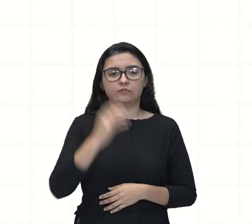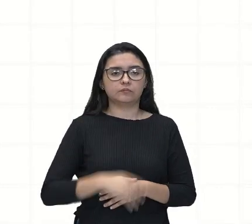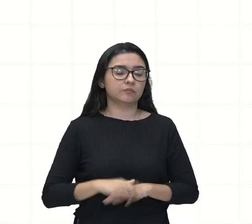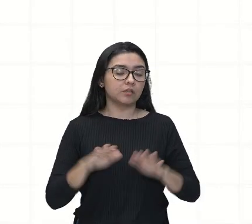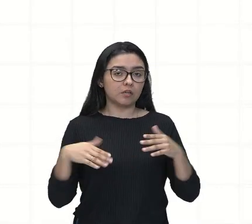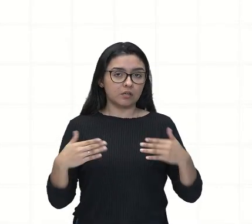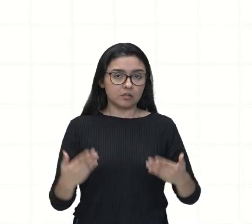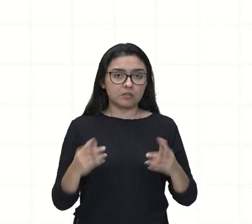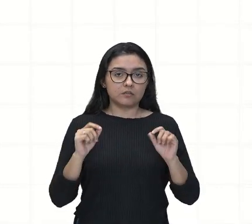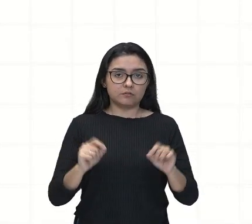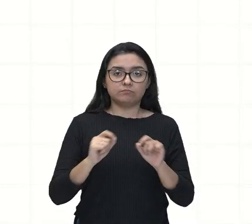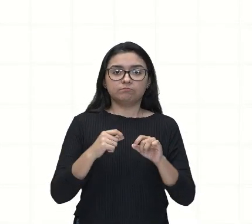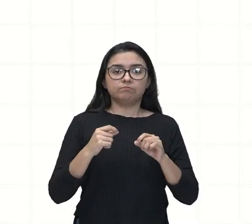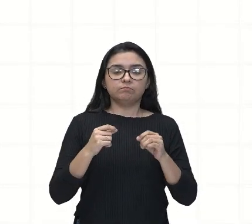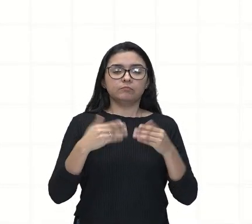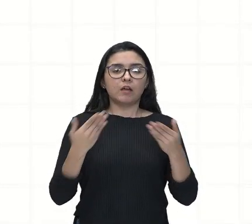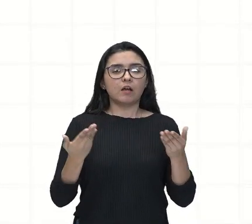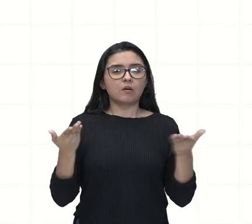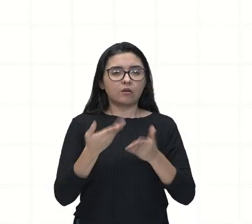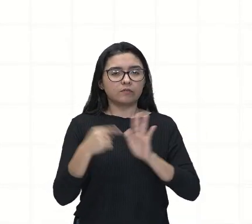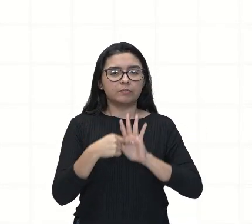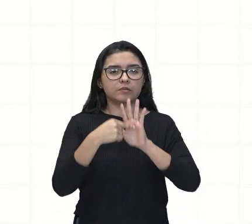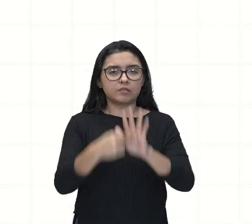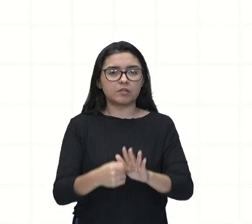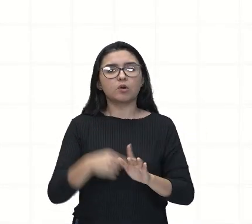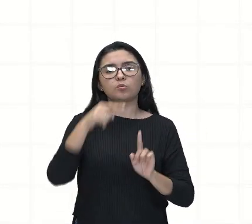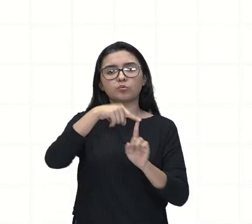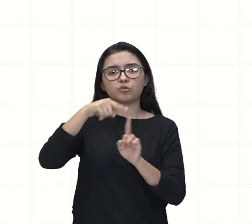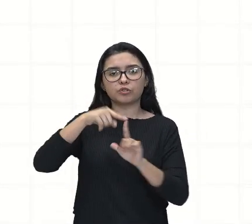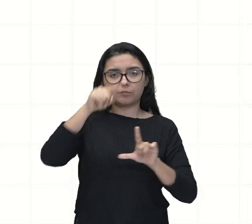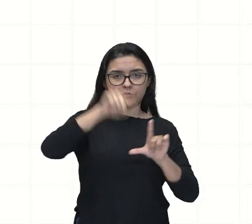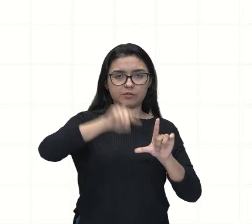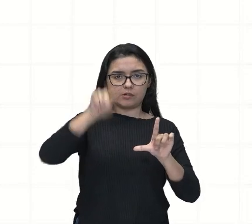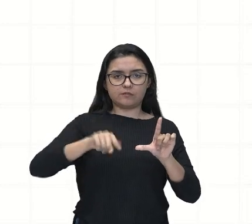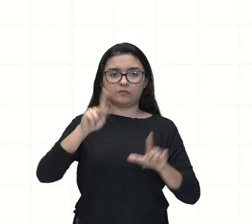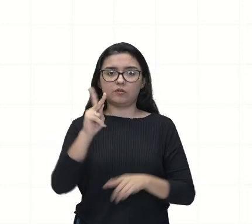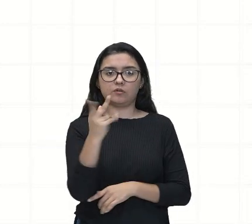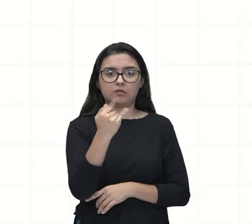Vamos falar do histograma. O histograma,